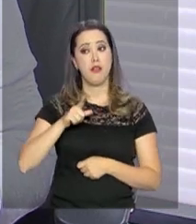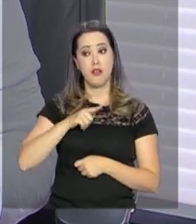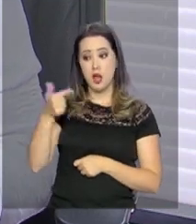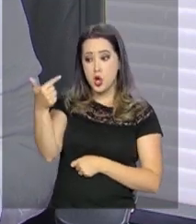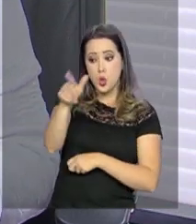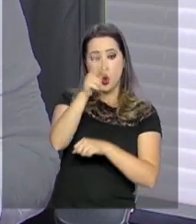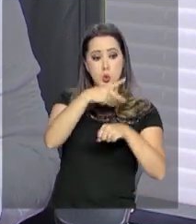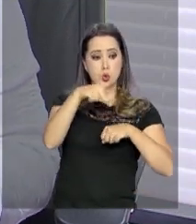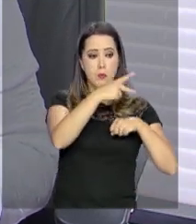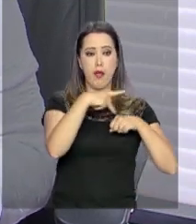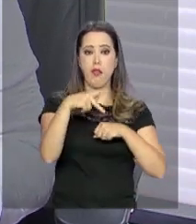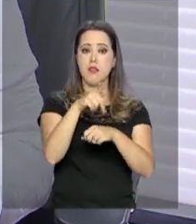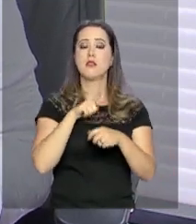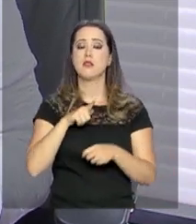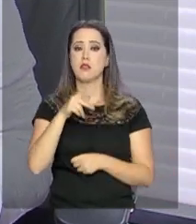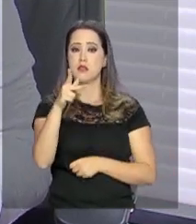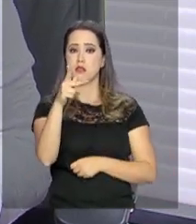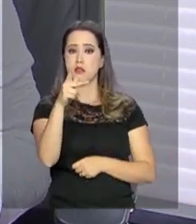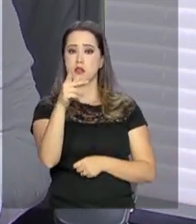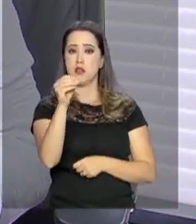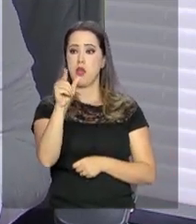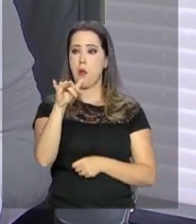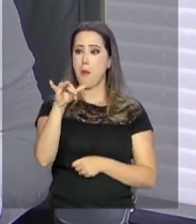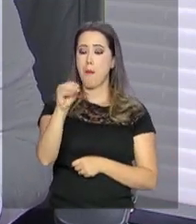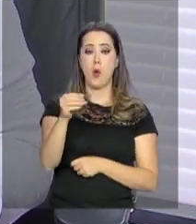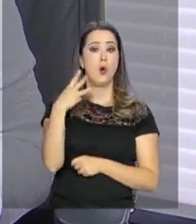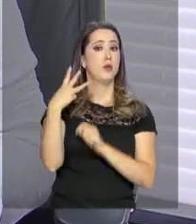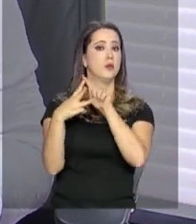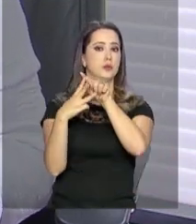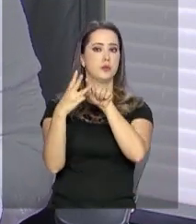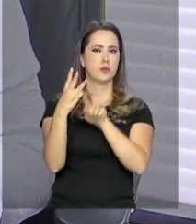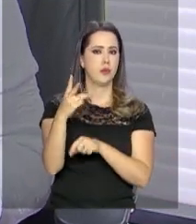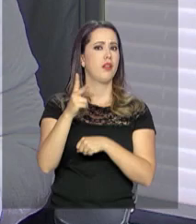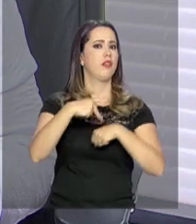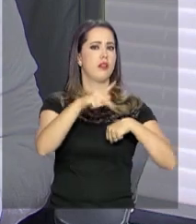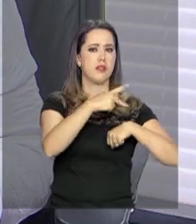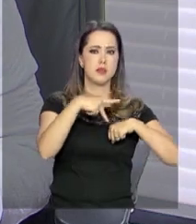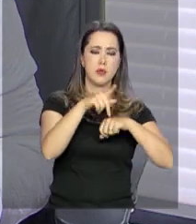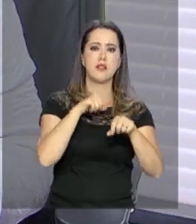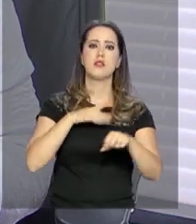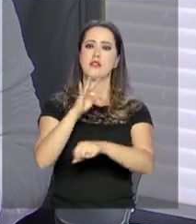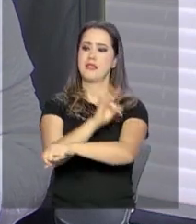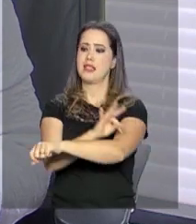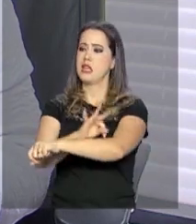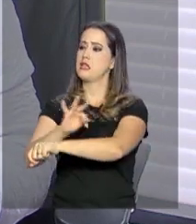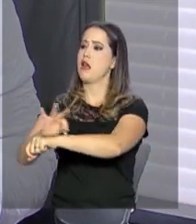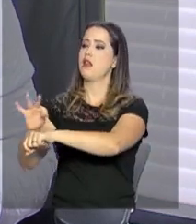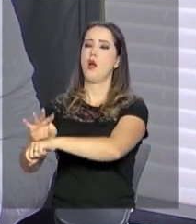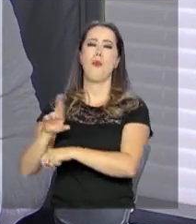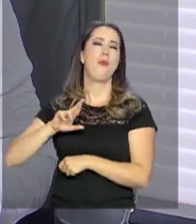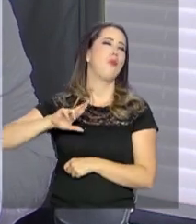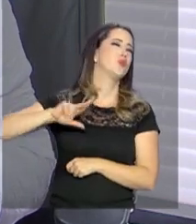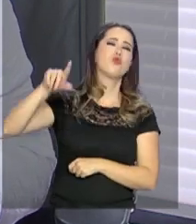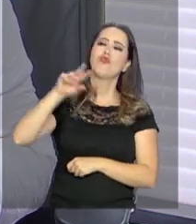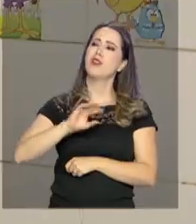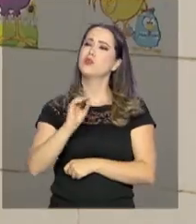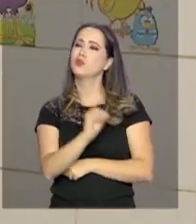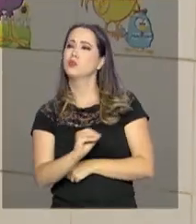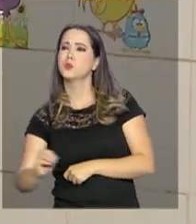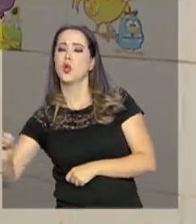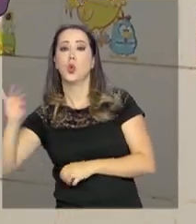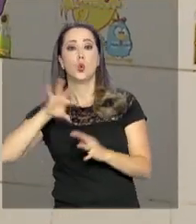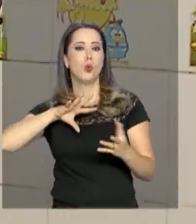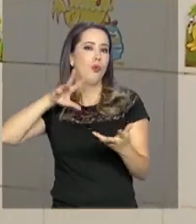países. A gente ainda tem pólio em 3 países, tá? E a gente tem sarampo em mais tantos outros países.